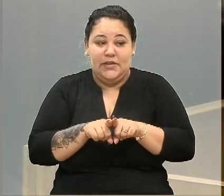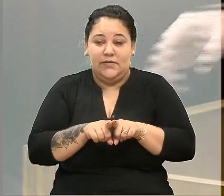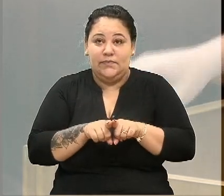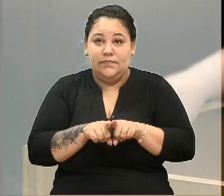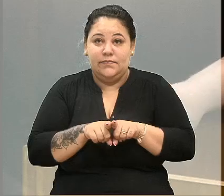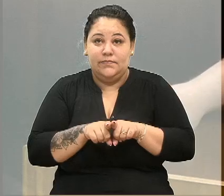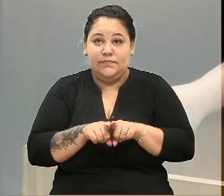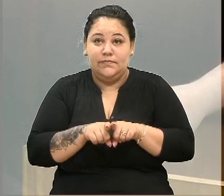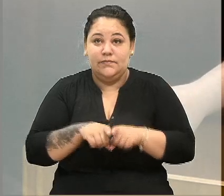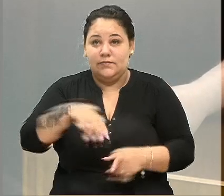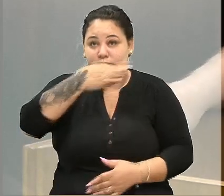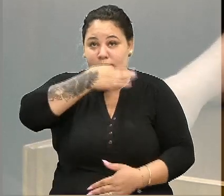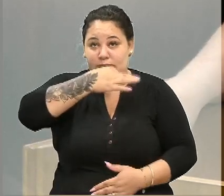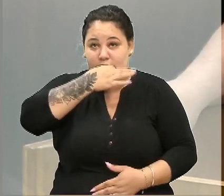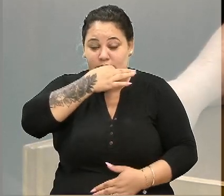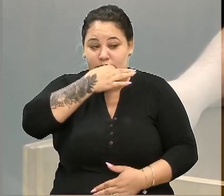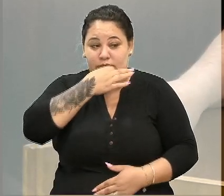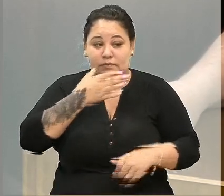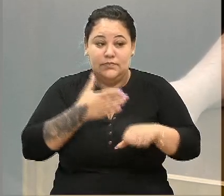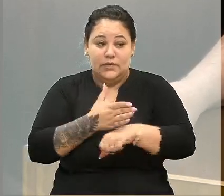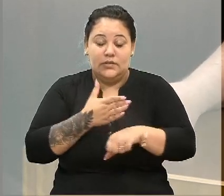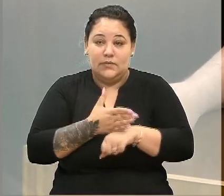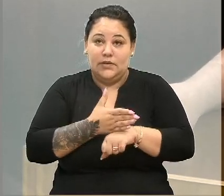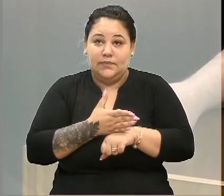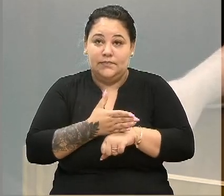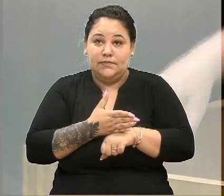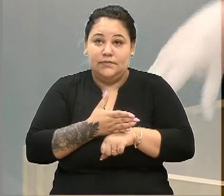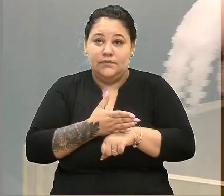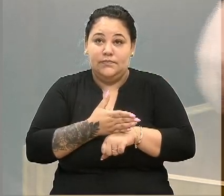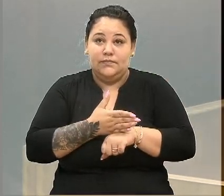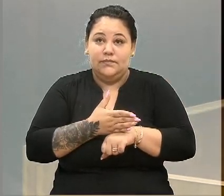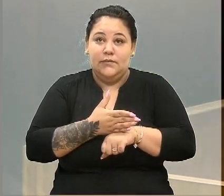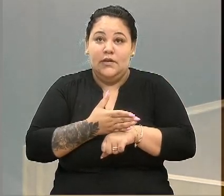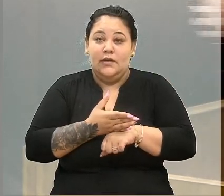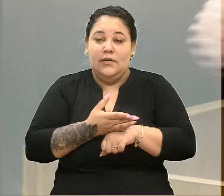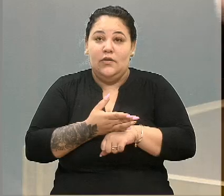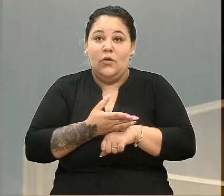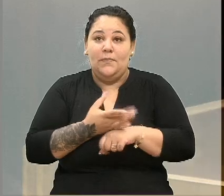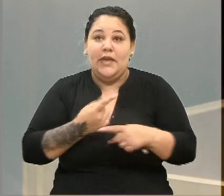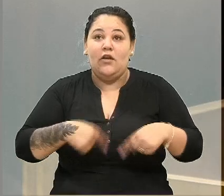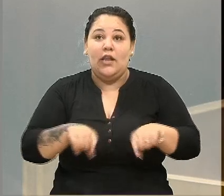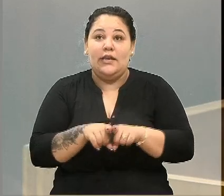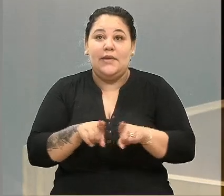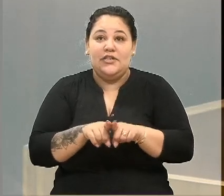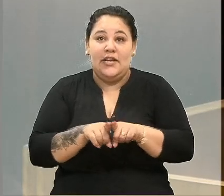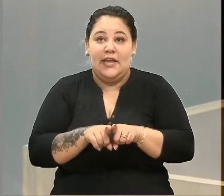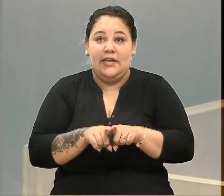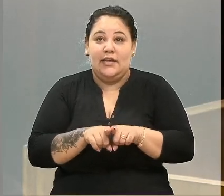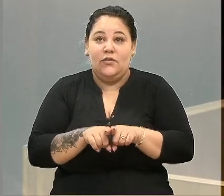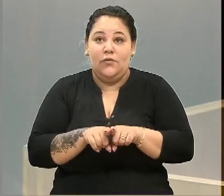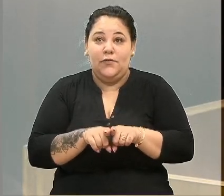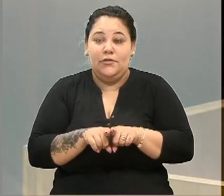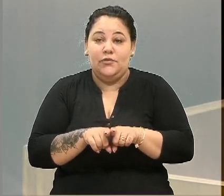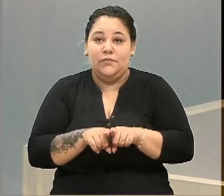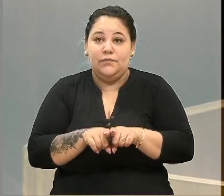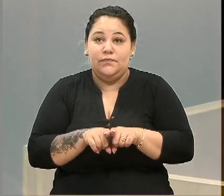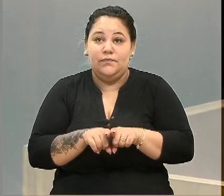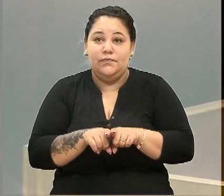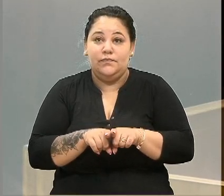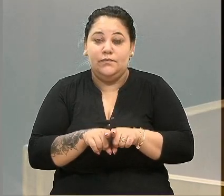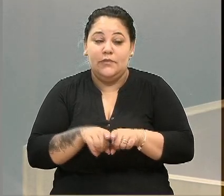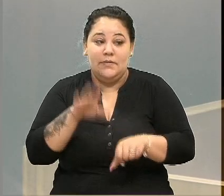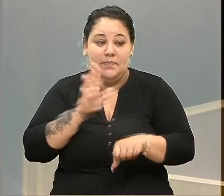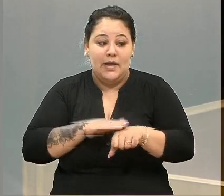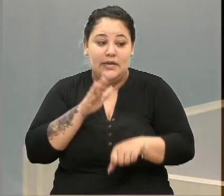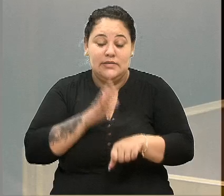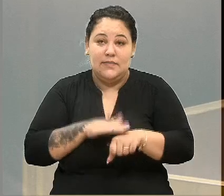como cidadão caxiense, participar e buscar todos esses grandes eventos que estão acontecendo em Caxias do Sul e que cada vez